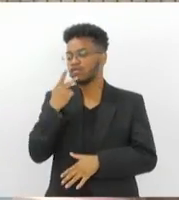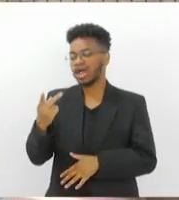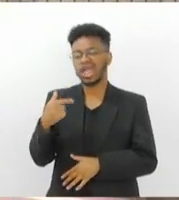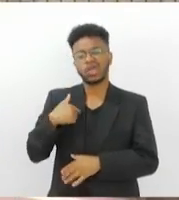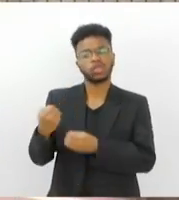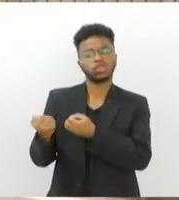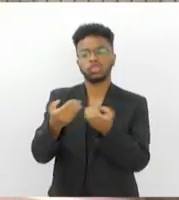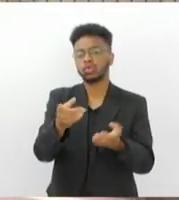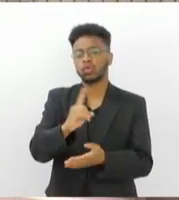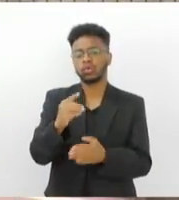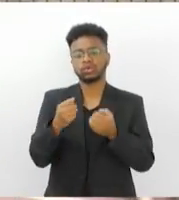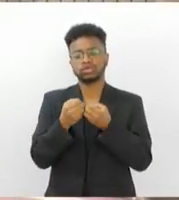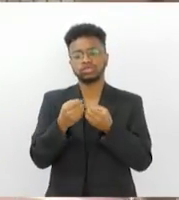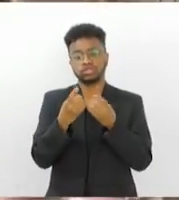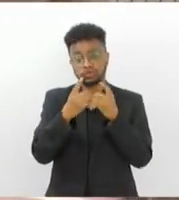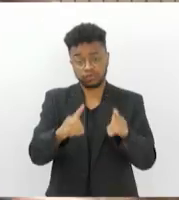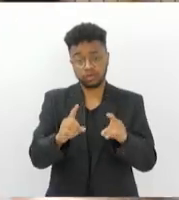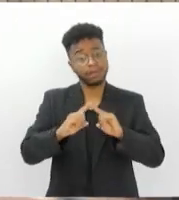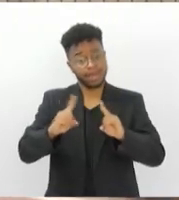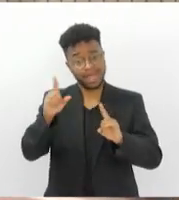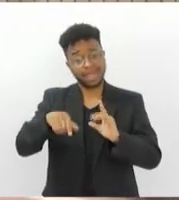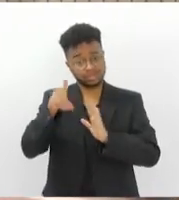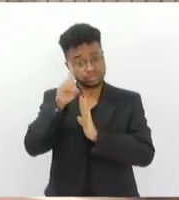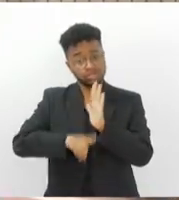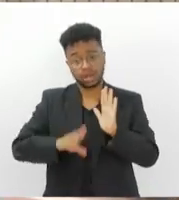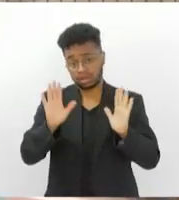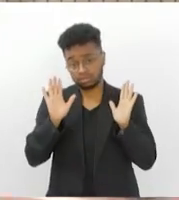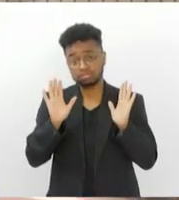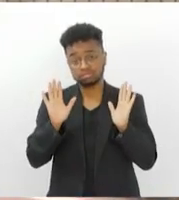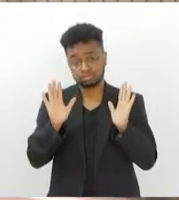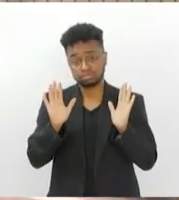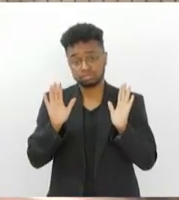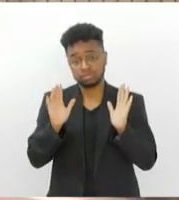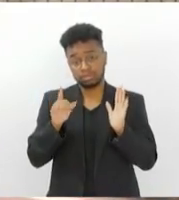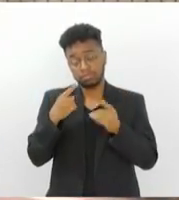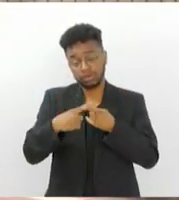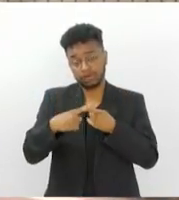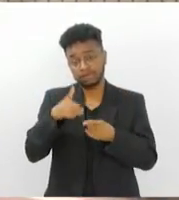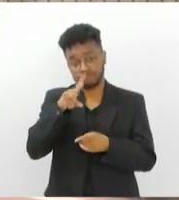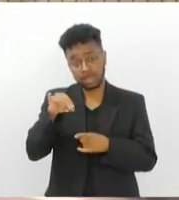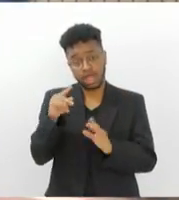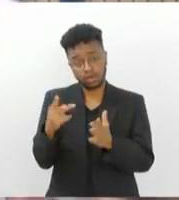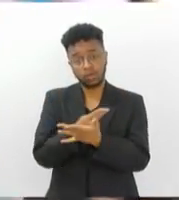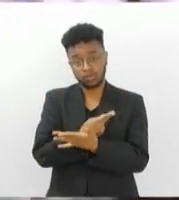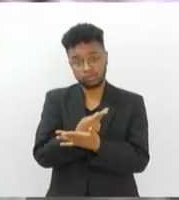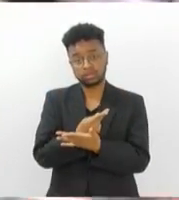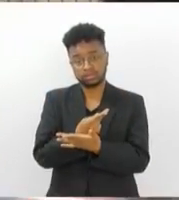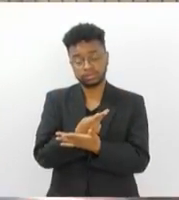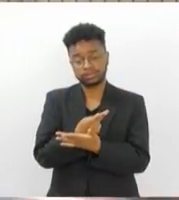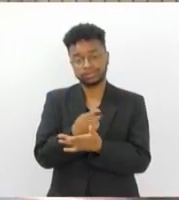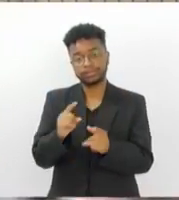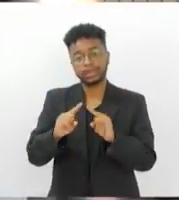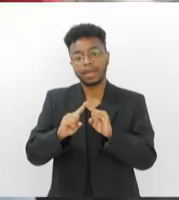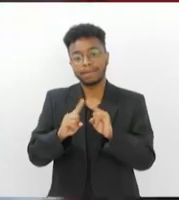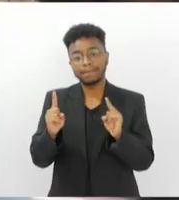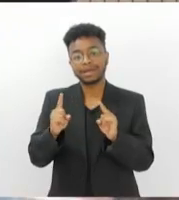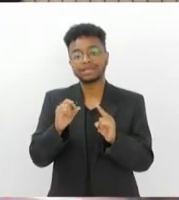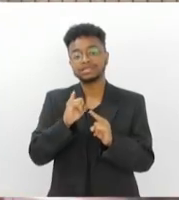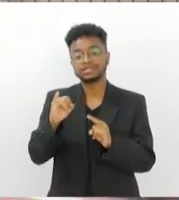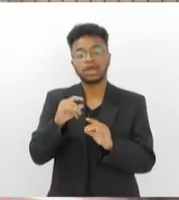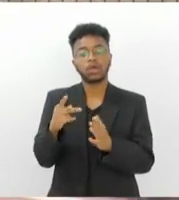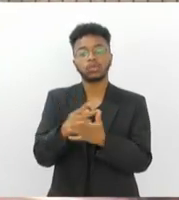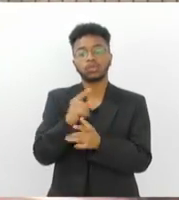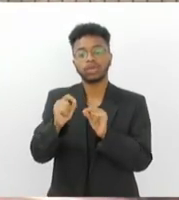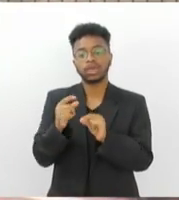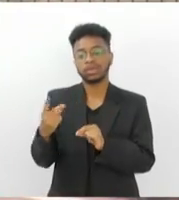dar o divórcio mas é um direito potestativo ou seja esse divórcio ele vai acabar sendo realizado E aí quando há o litígio pela Via